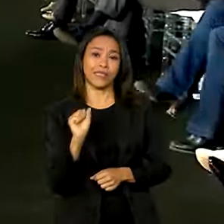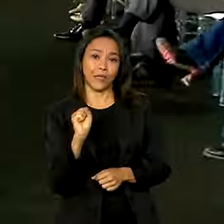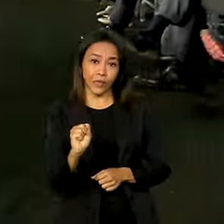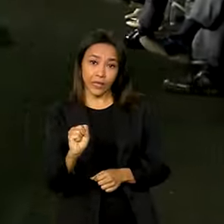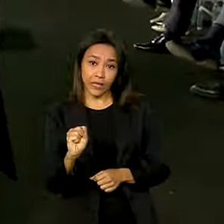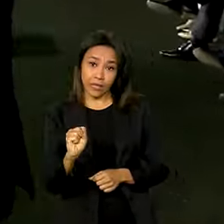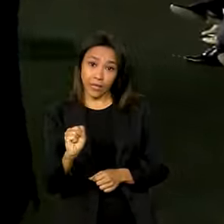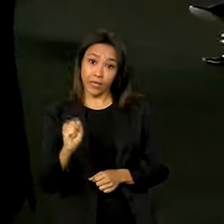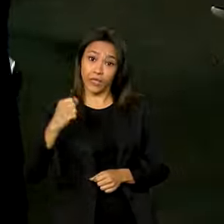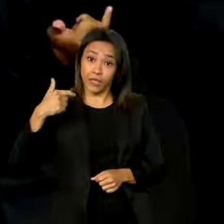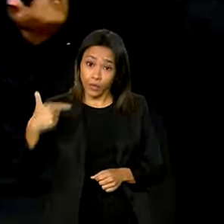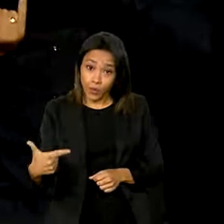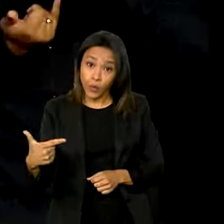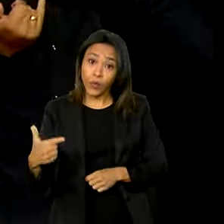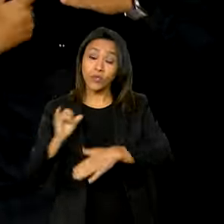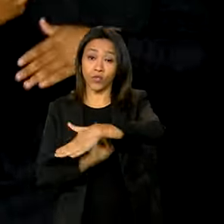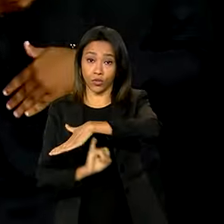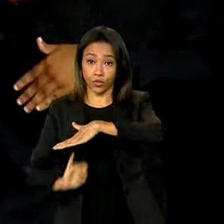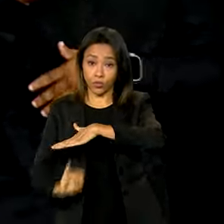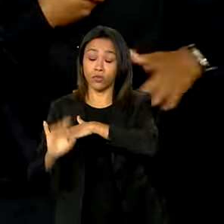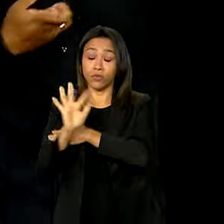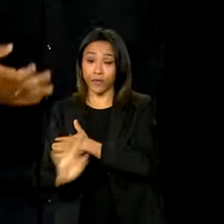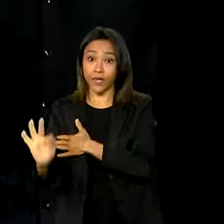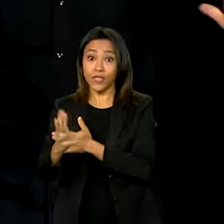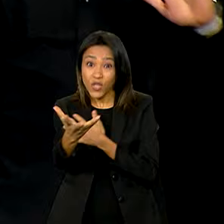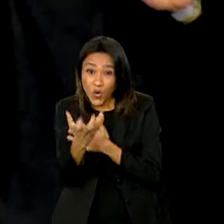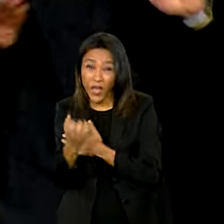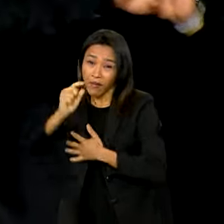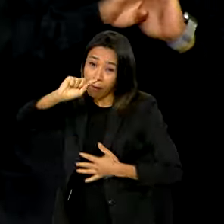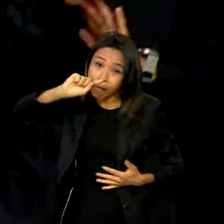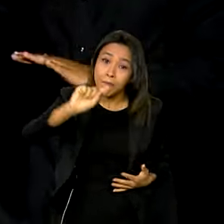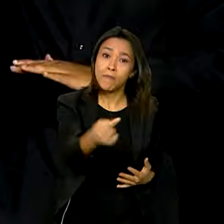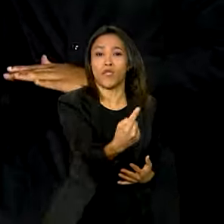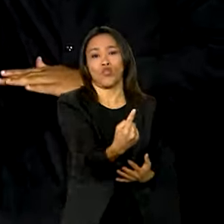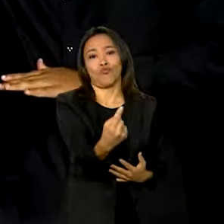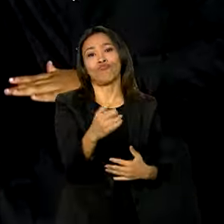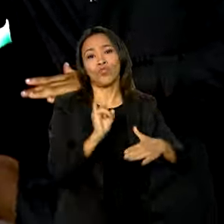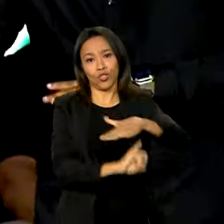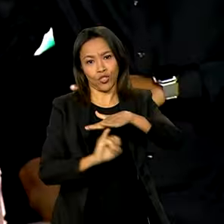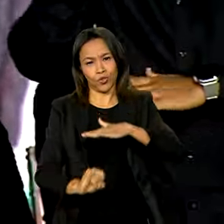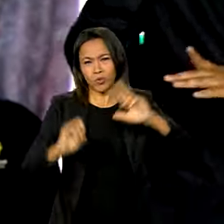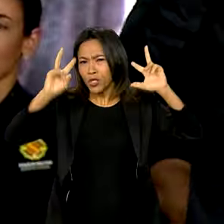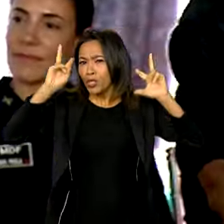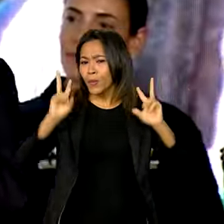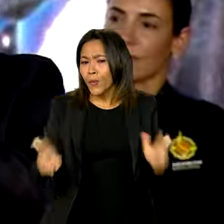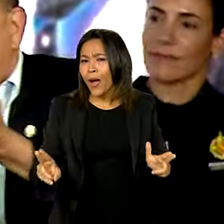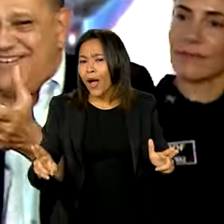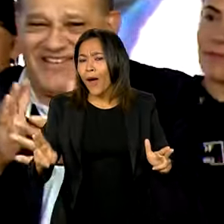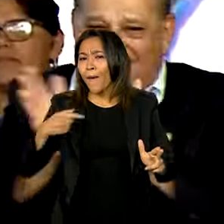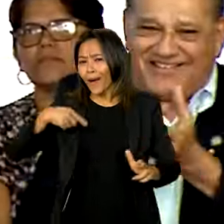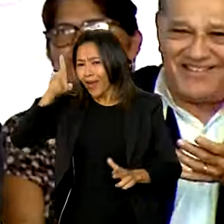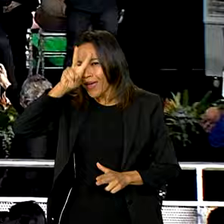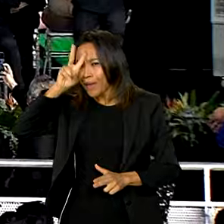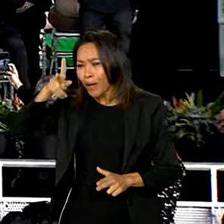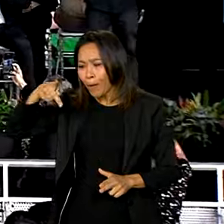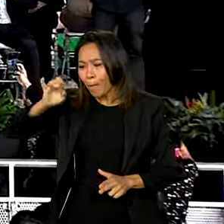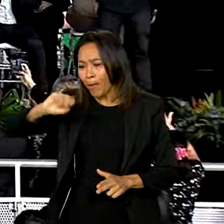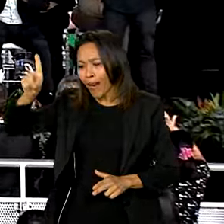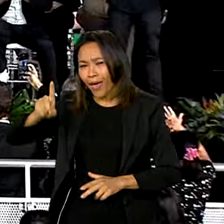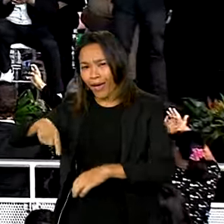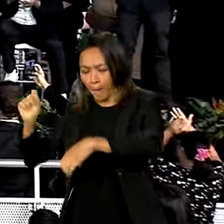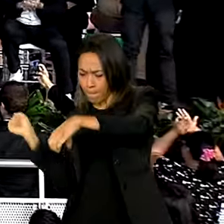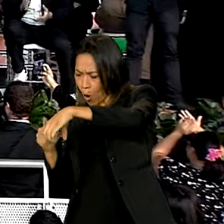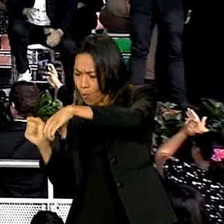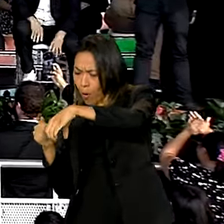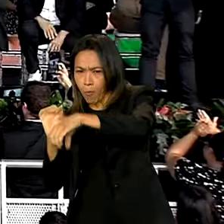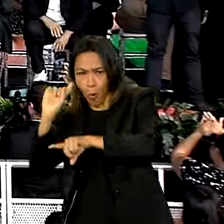782 institutos e eu quero chegar a 1000 institutos, porque da mesma forma que o Pelé queria marcar 1000